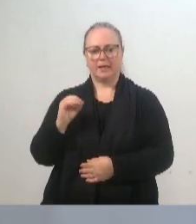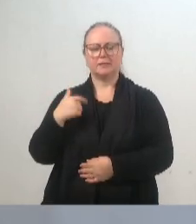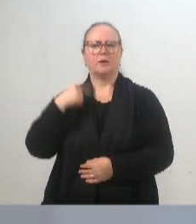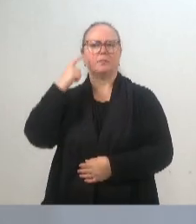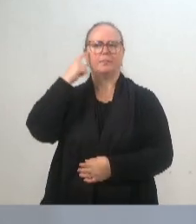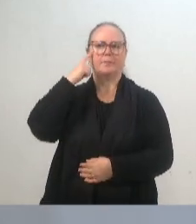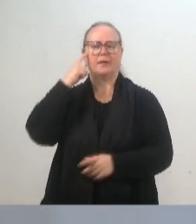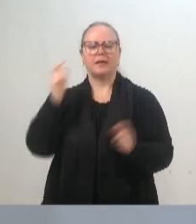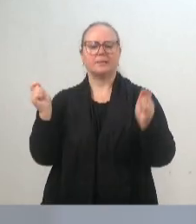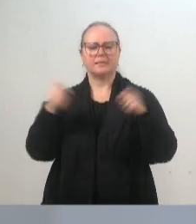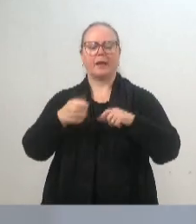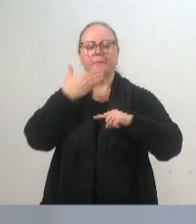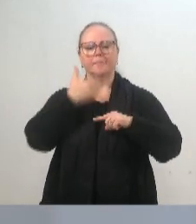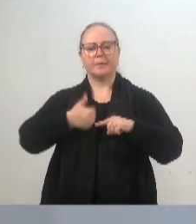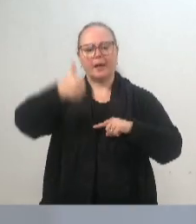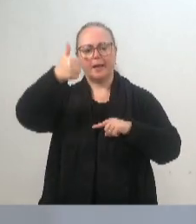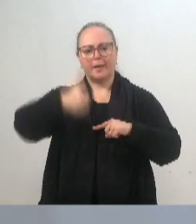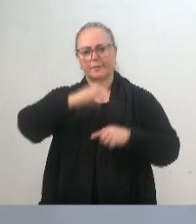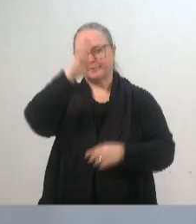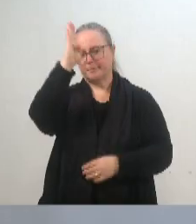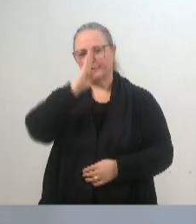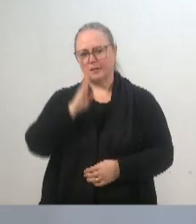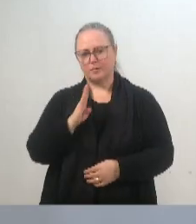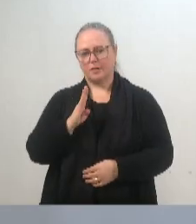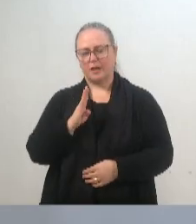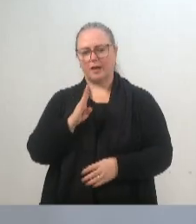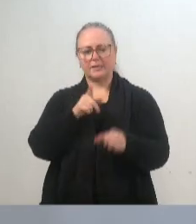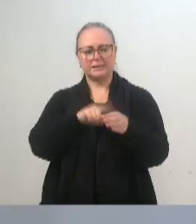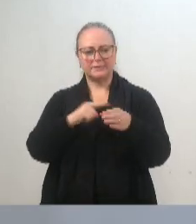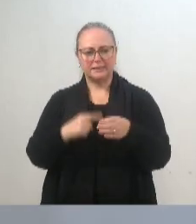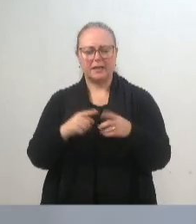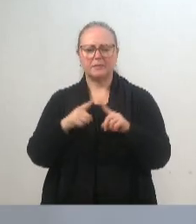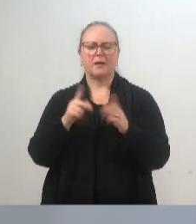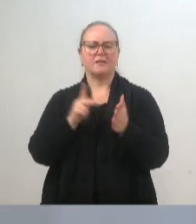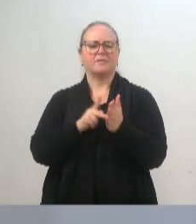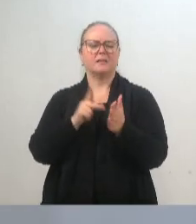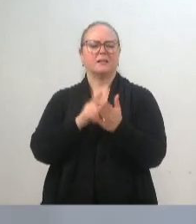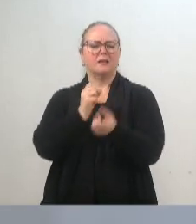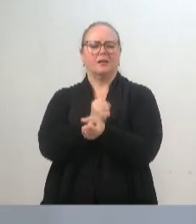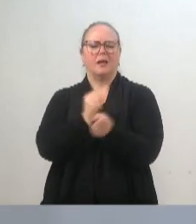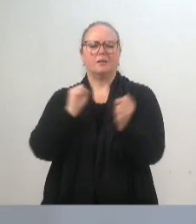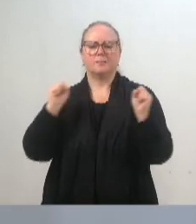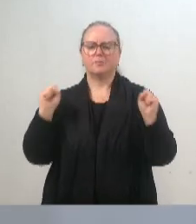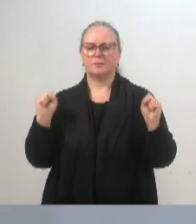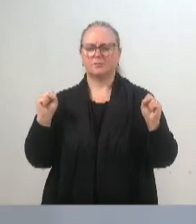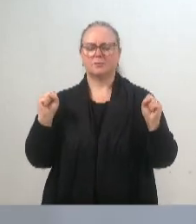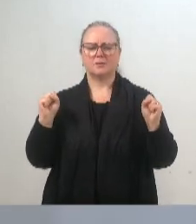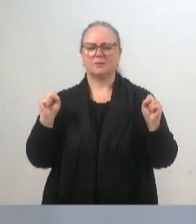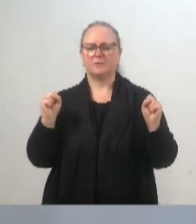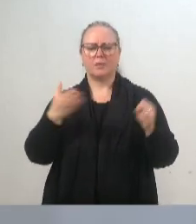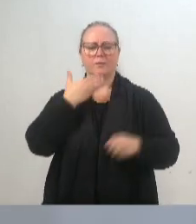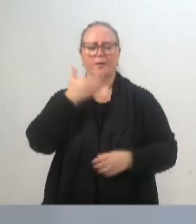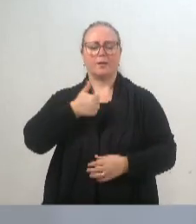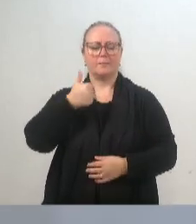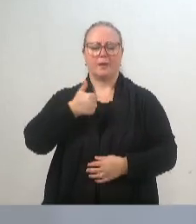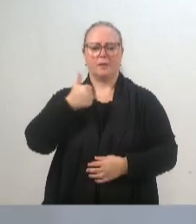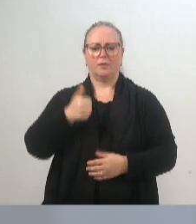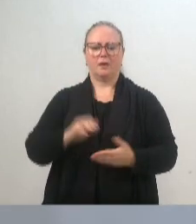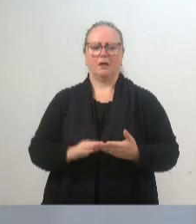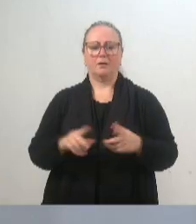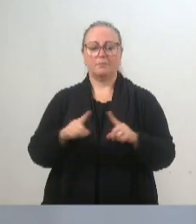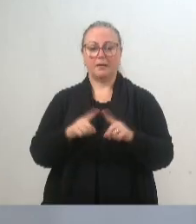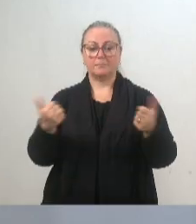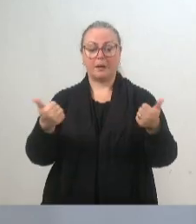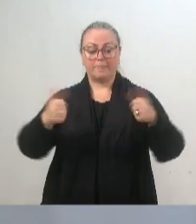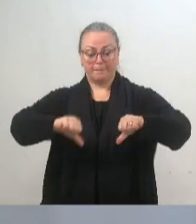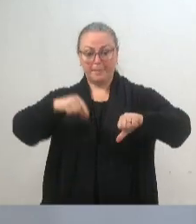Brasil e a minha cidade, e hoje eu vejo que isso é praticamente impossível. É praticamente impossível melhorar o nosso país. Só que para piorar é muito